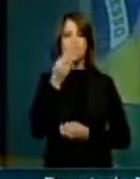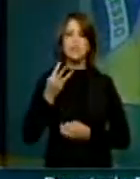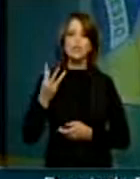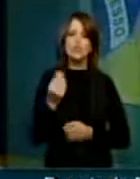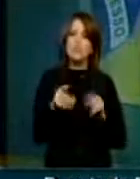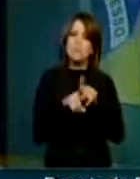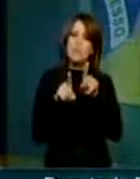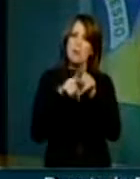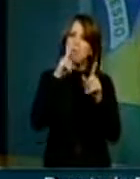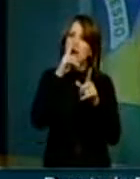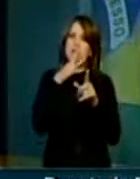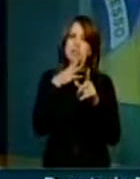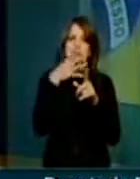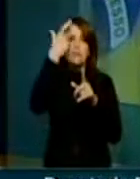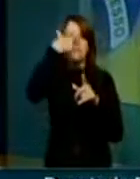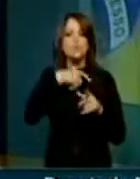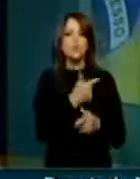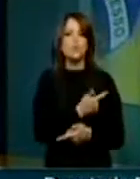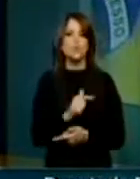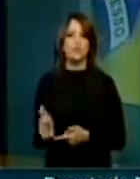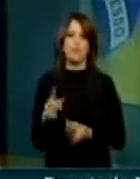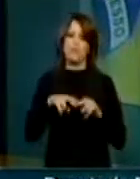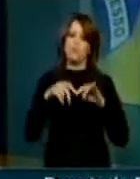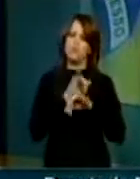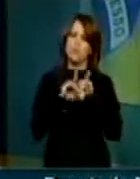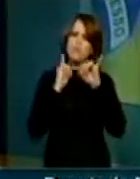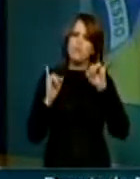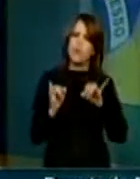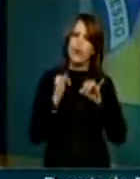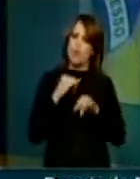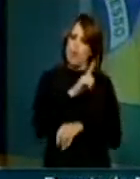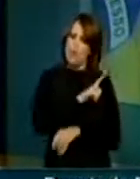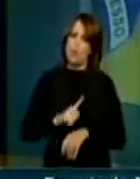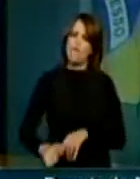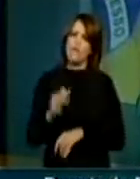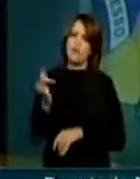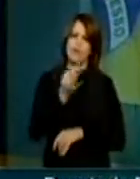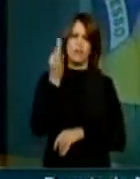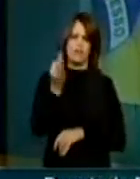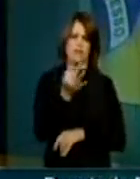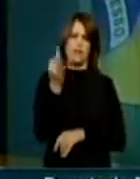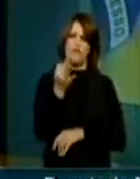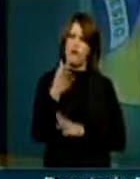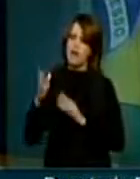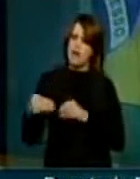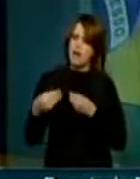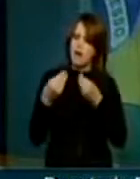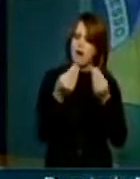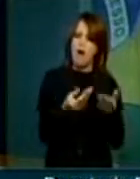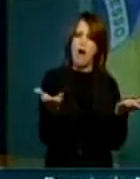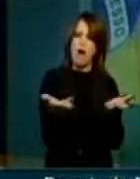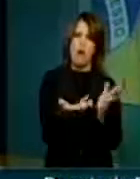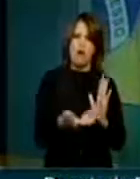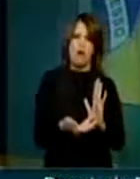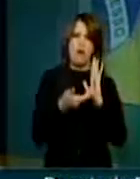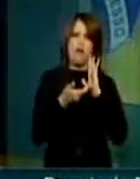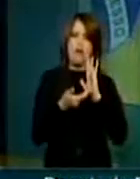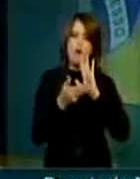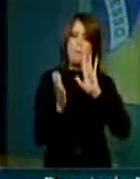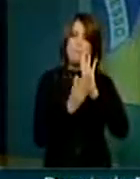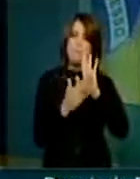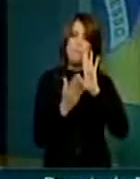ausência de pertencimento. Por isso digo que quando o governo federal encaminha a esta casa